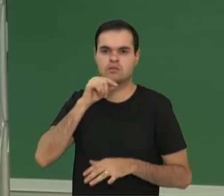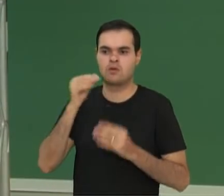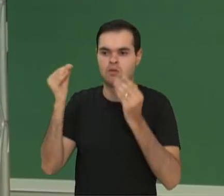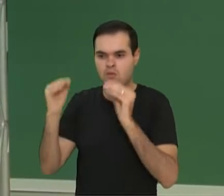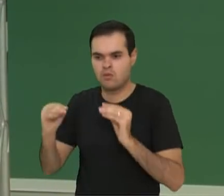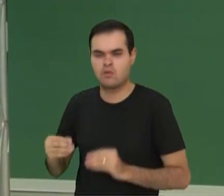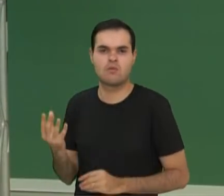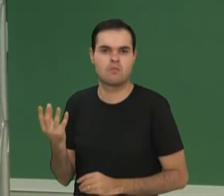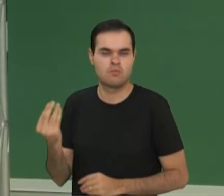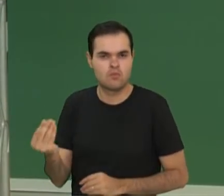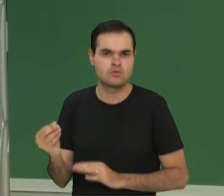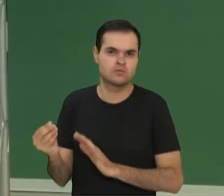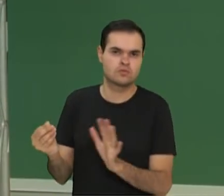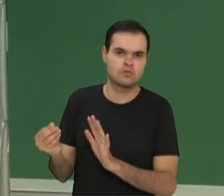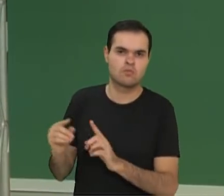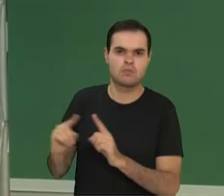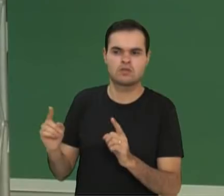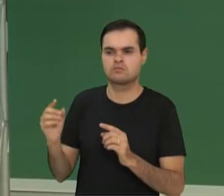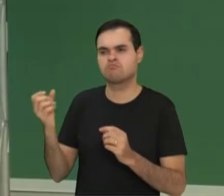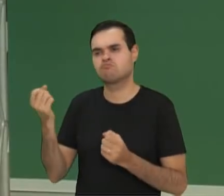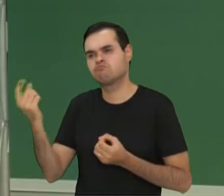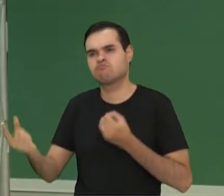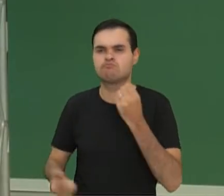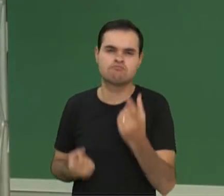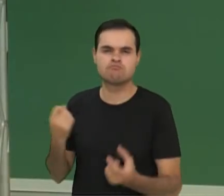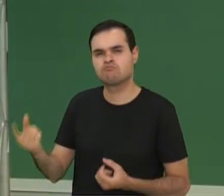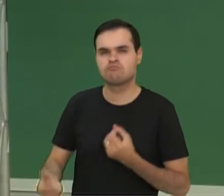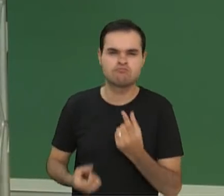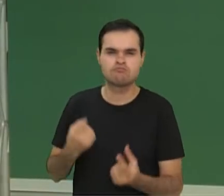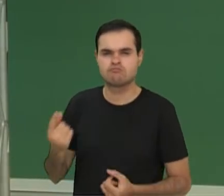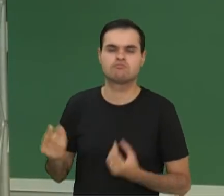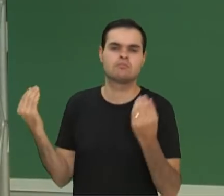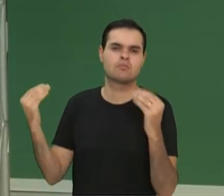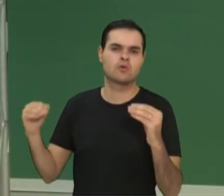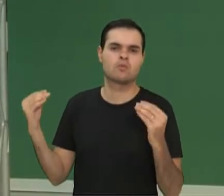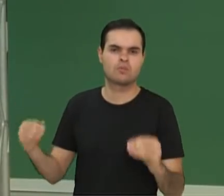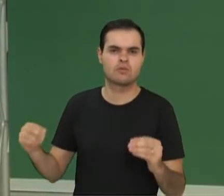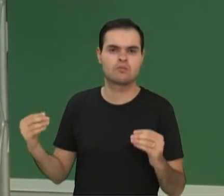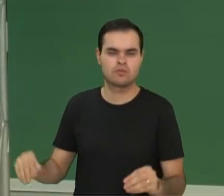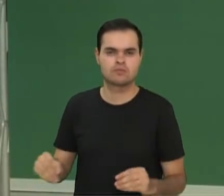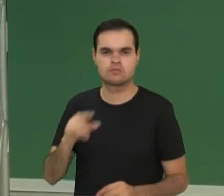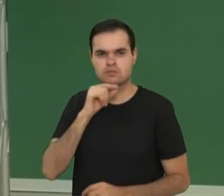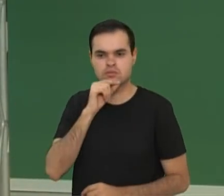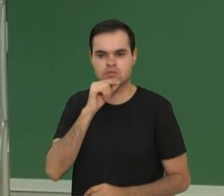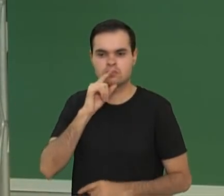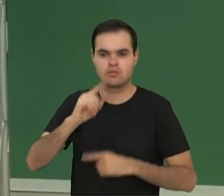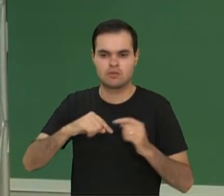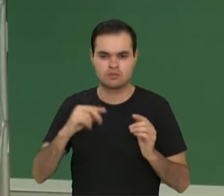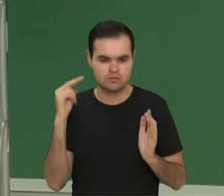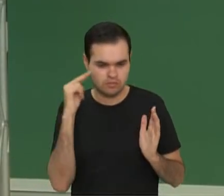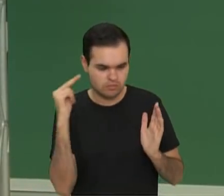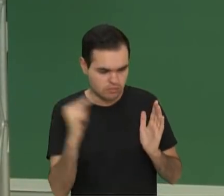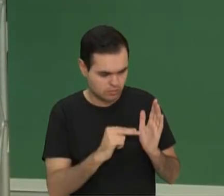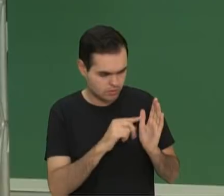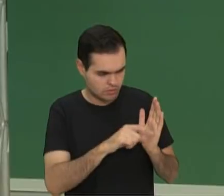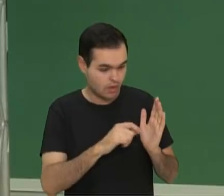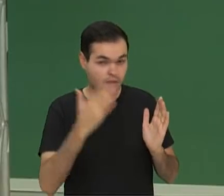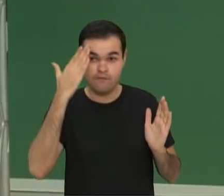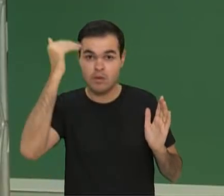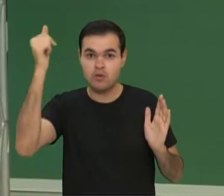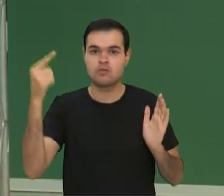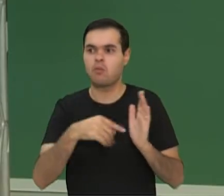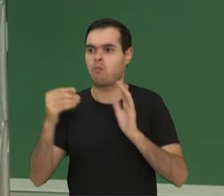muita frequência, fazem isso esporadicamente, às vezes, de vez em quando, se tornam famosos porque escreveram